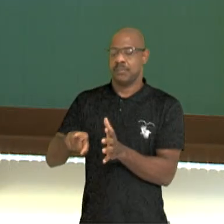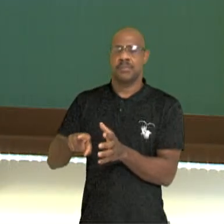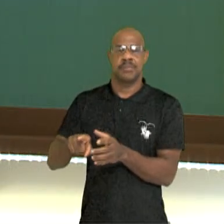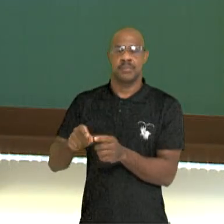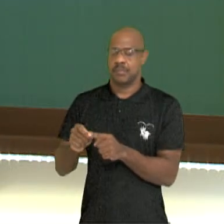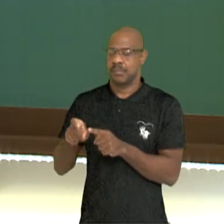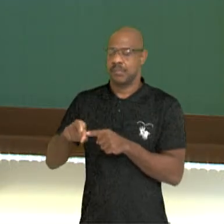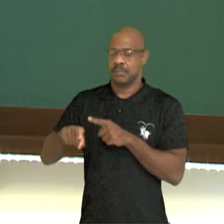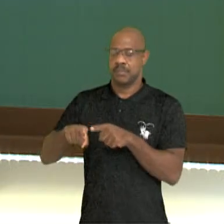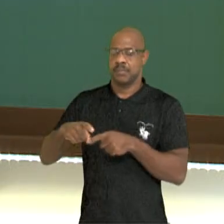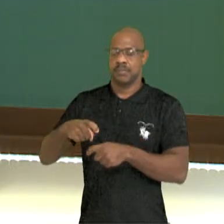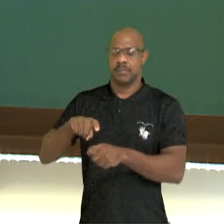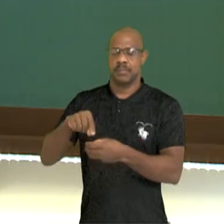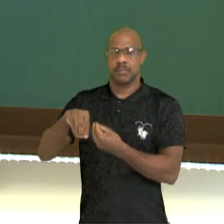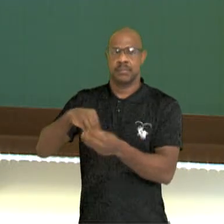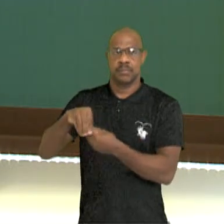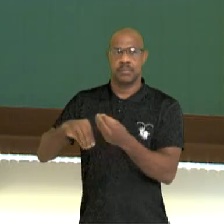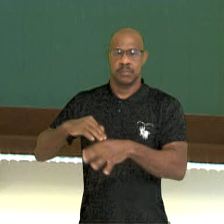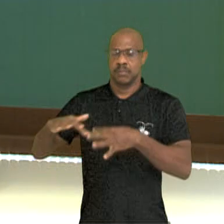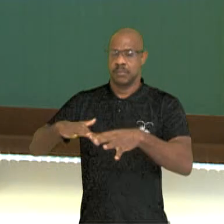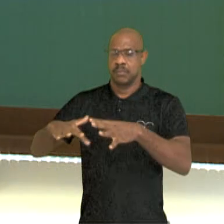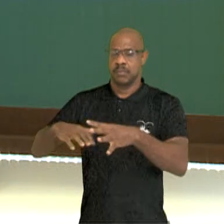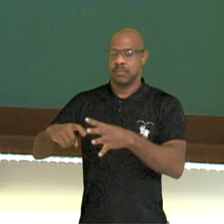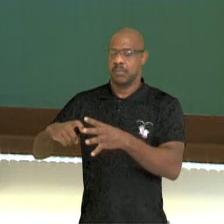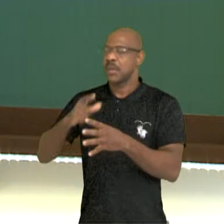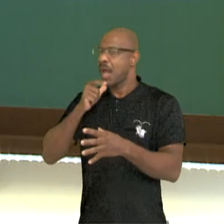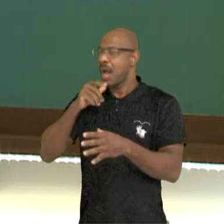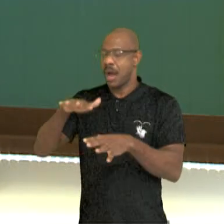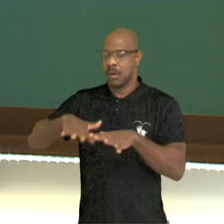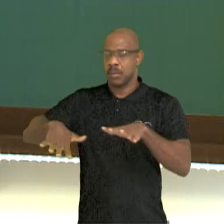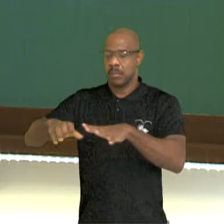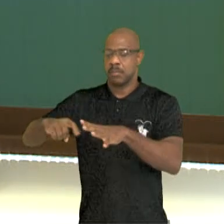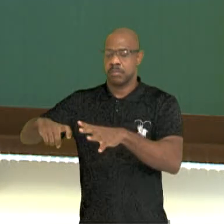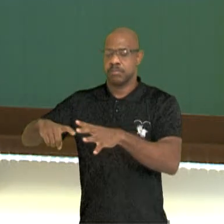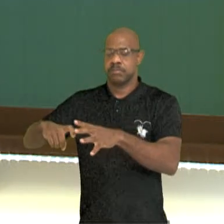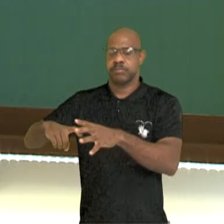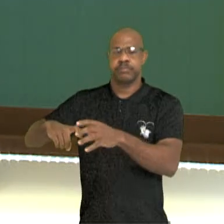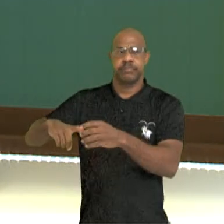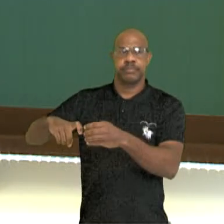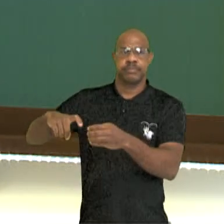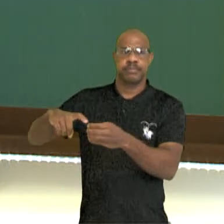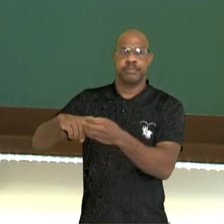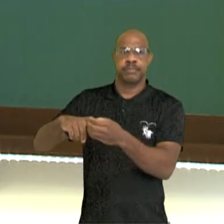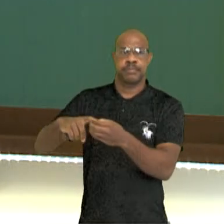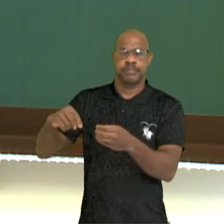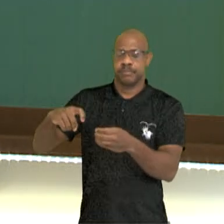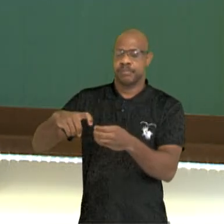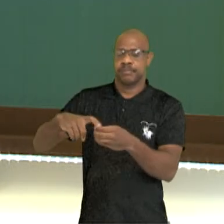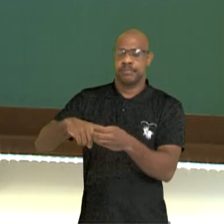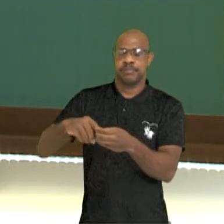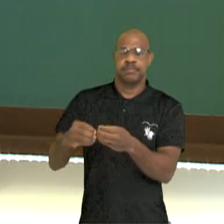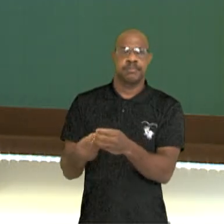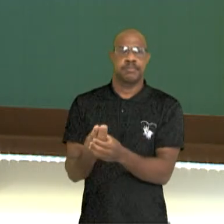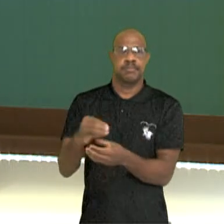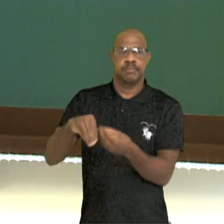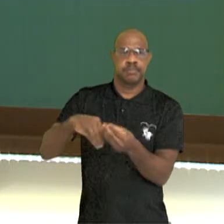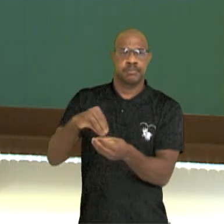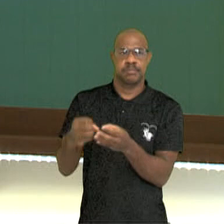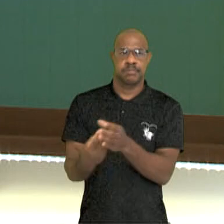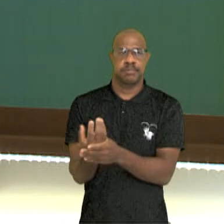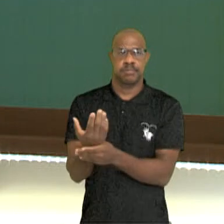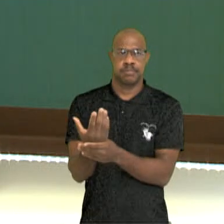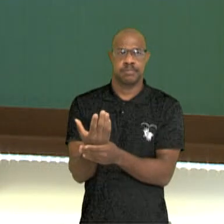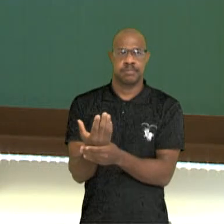acaba se locomovendo através da água, encontra a oosfera, ocorre a fecundação, formação de um